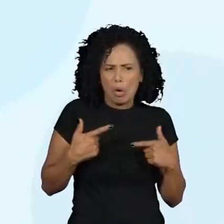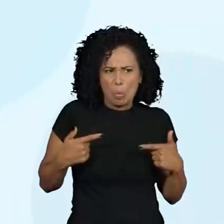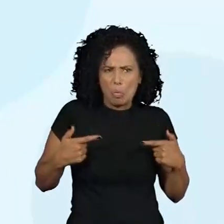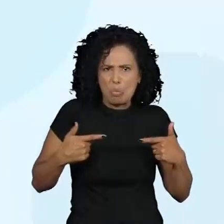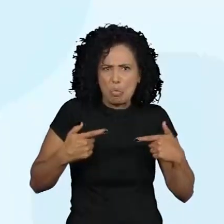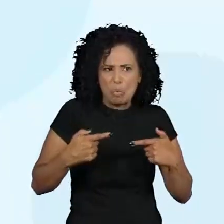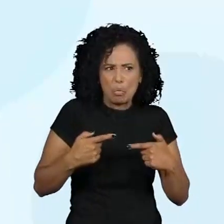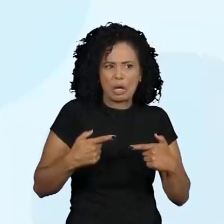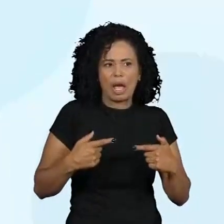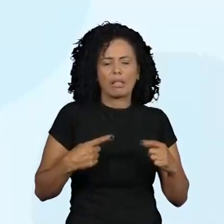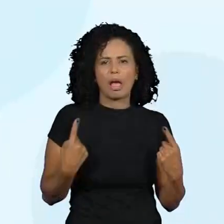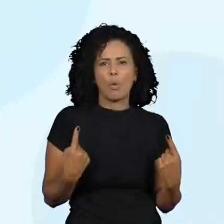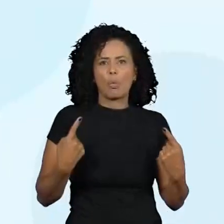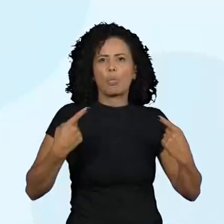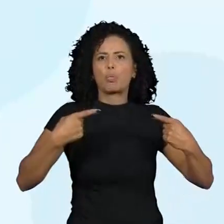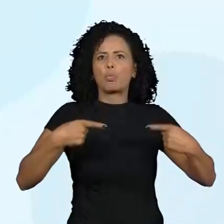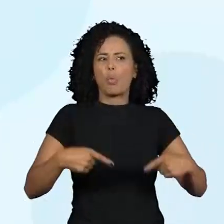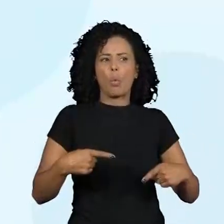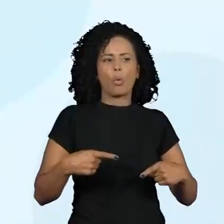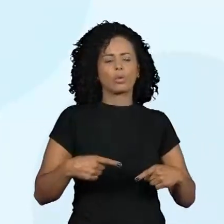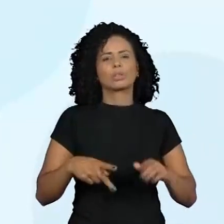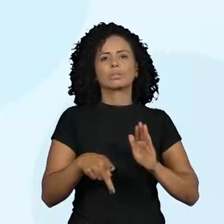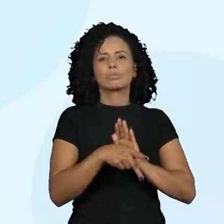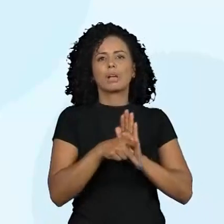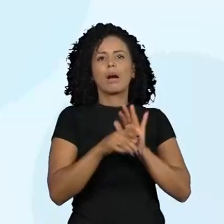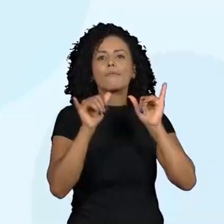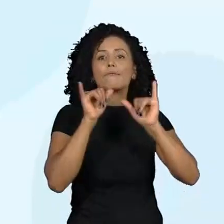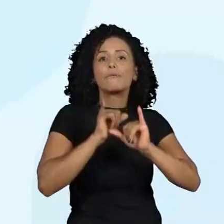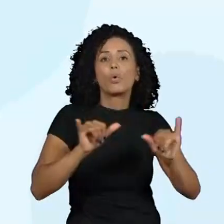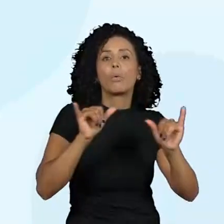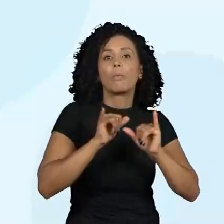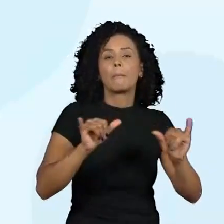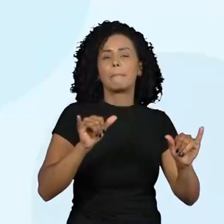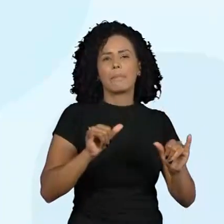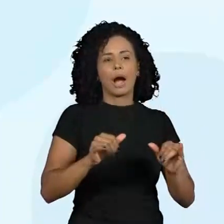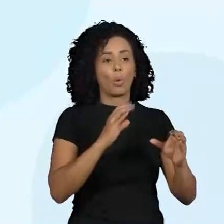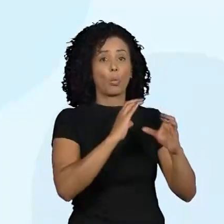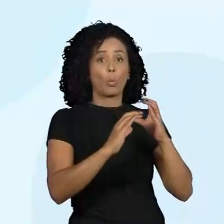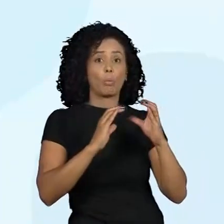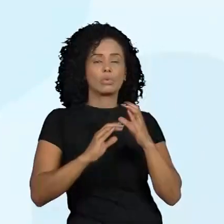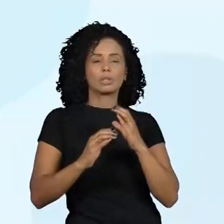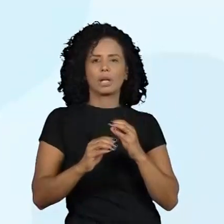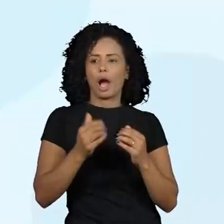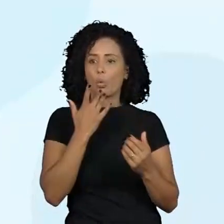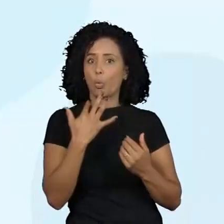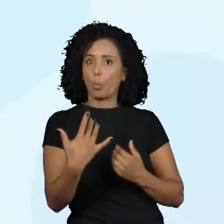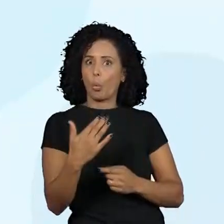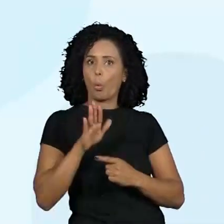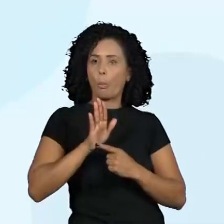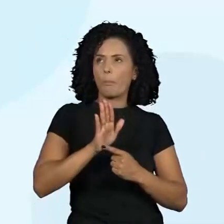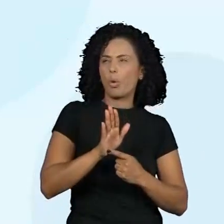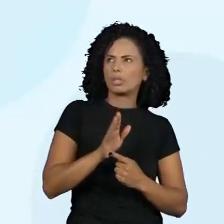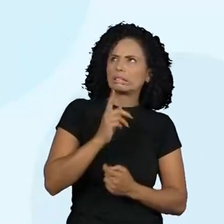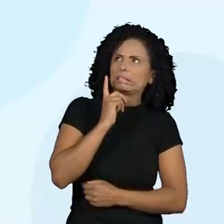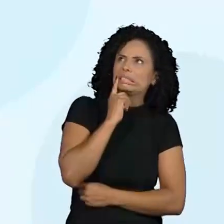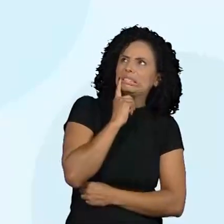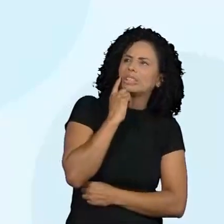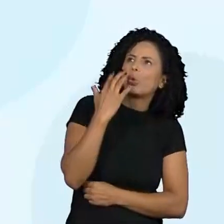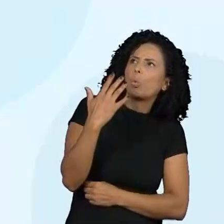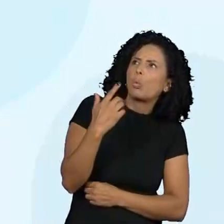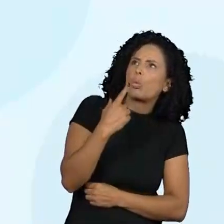territórios. Então, a pipa era utilizada de uma forma de sinalizar por cores. Então, dependendo da cor, eles